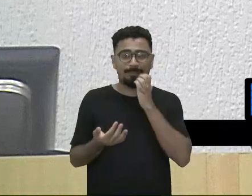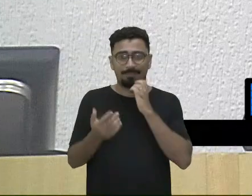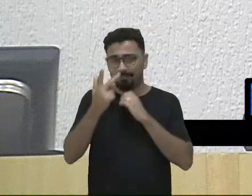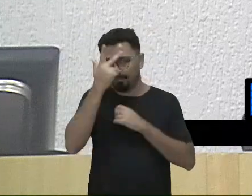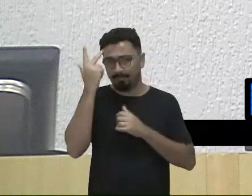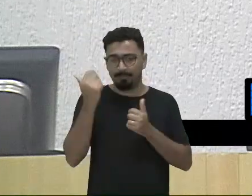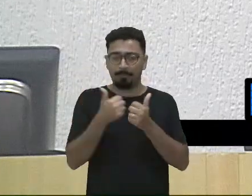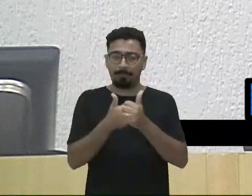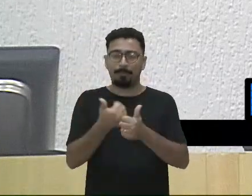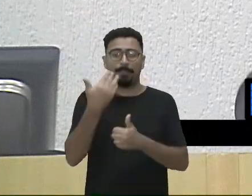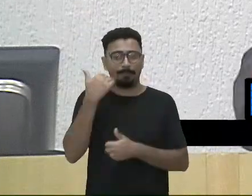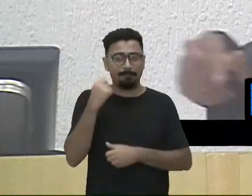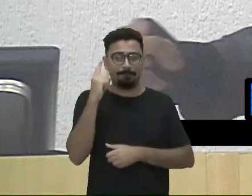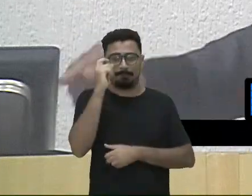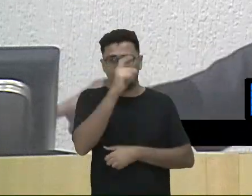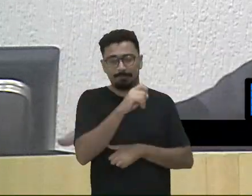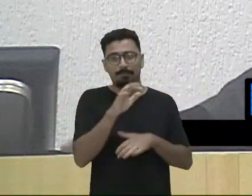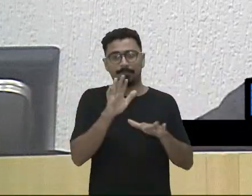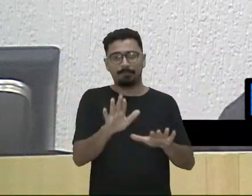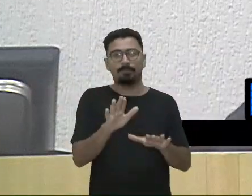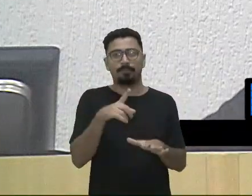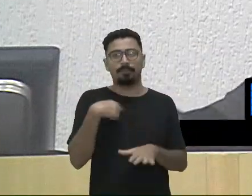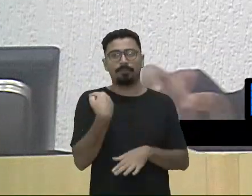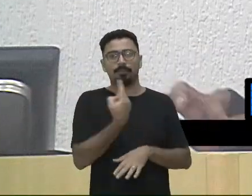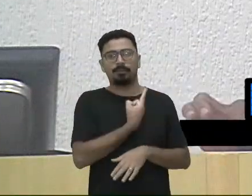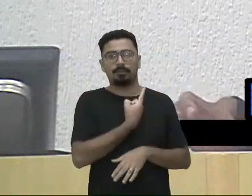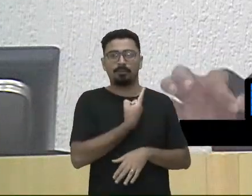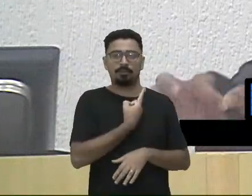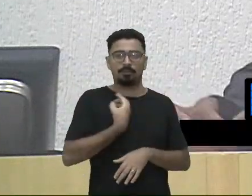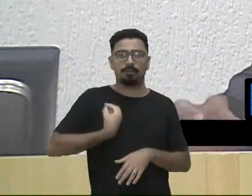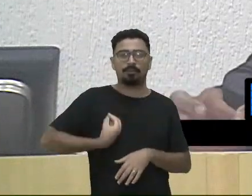sabe o quanto foi custoso. Mas ainda para nós que temos isso como vida